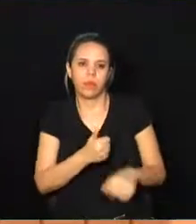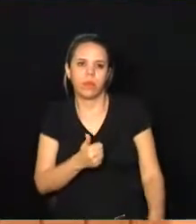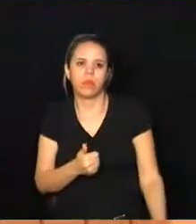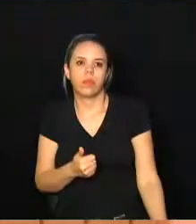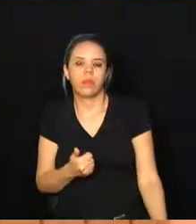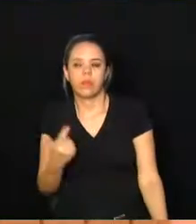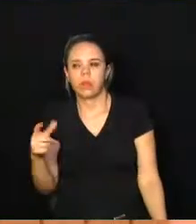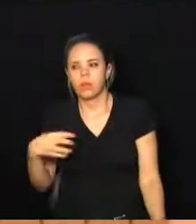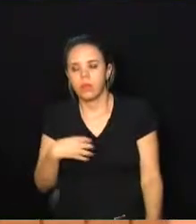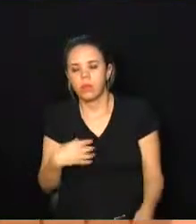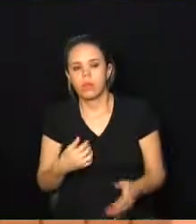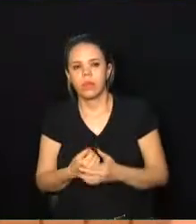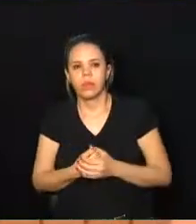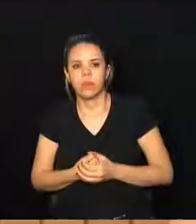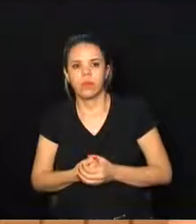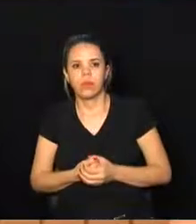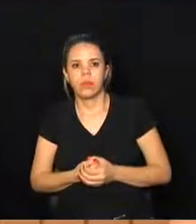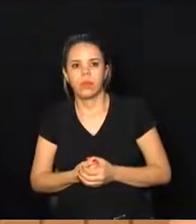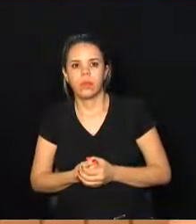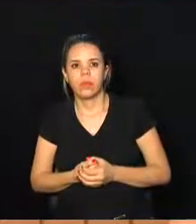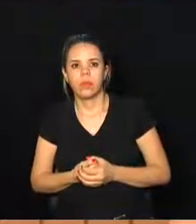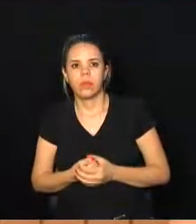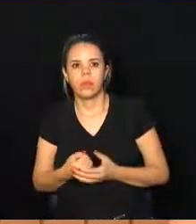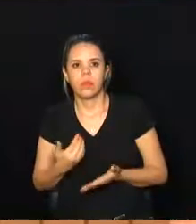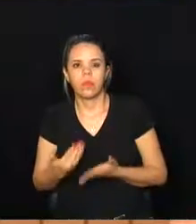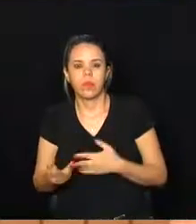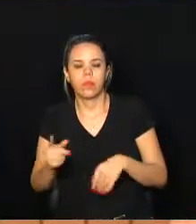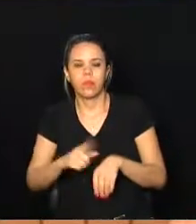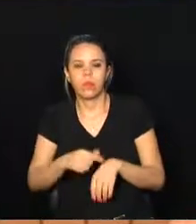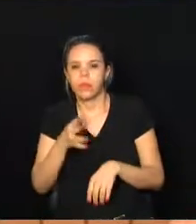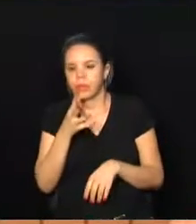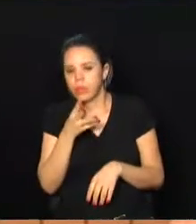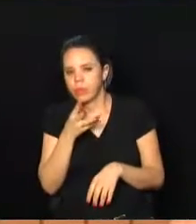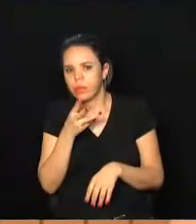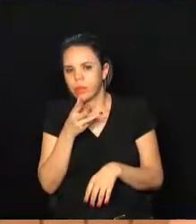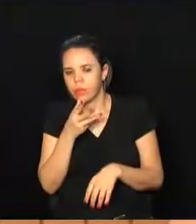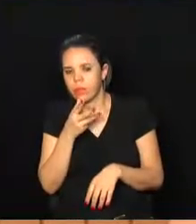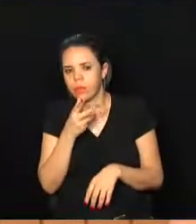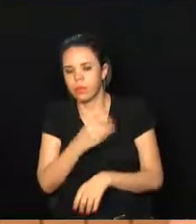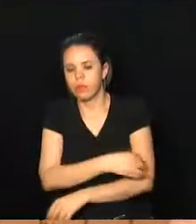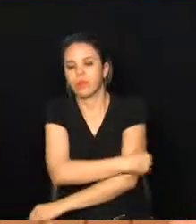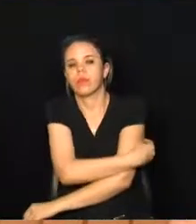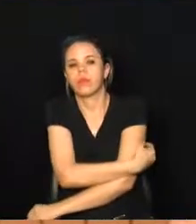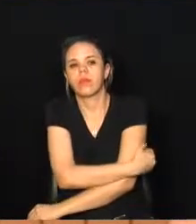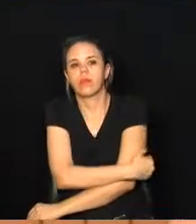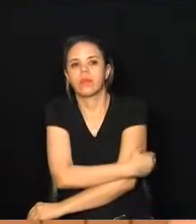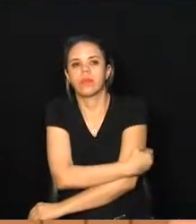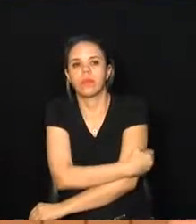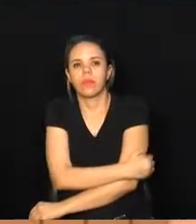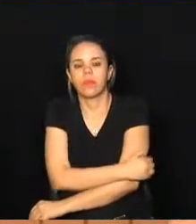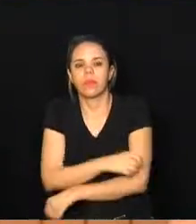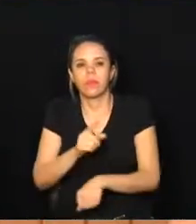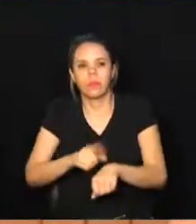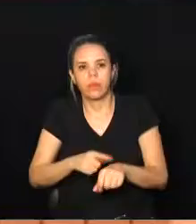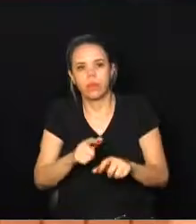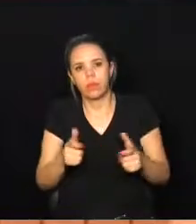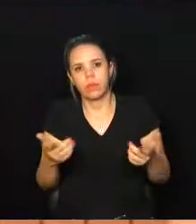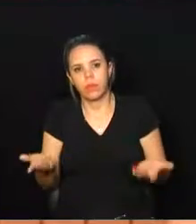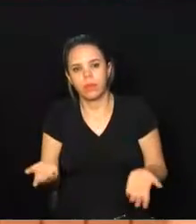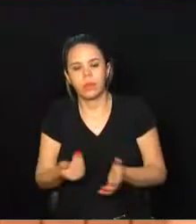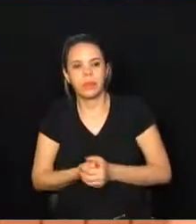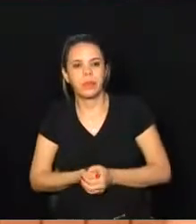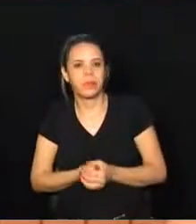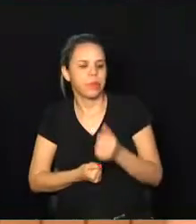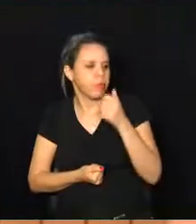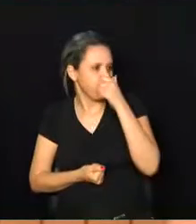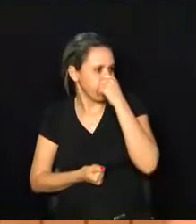de outra maneira, e aí a gente vai perdendo tempo nesse processo, né? E é um tempo bem grande.